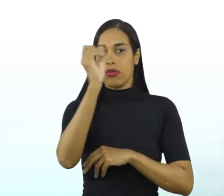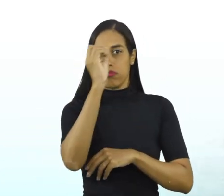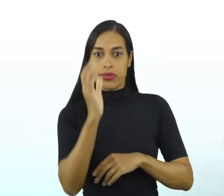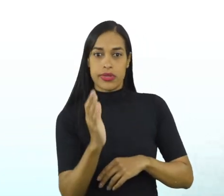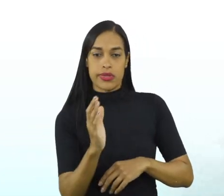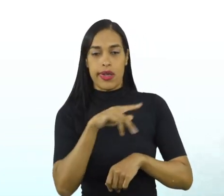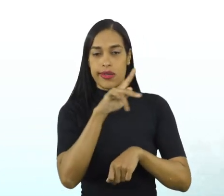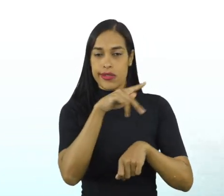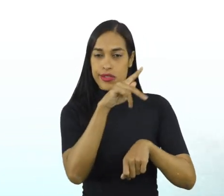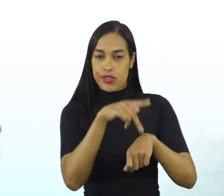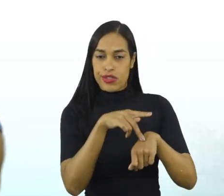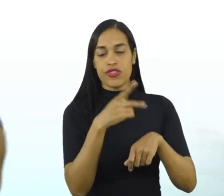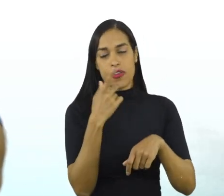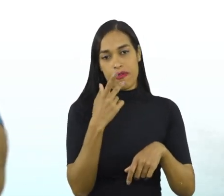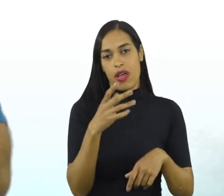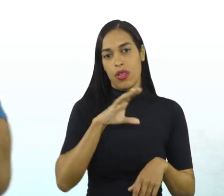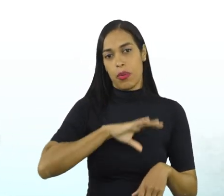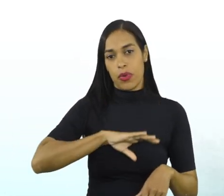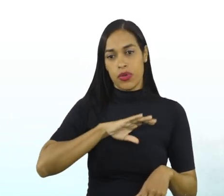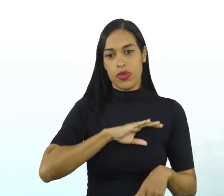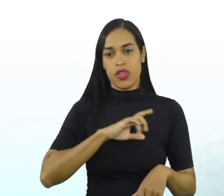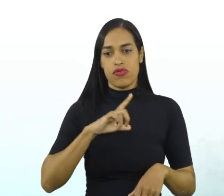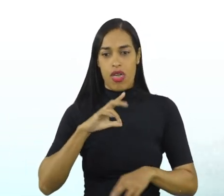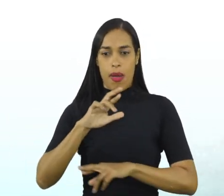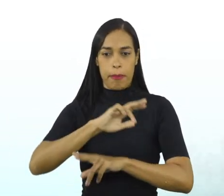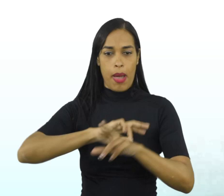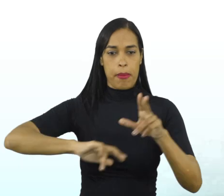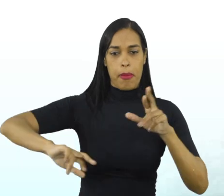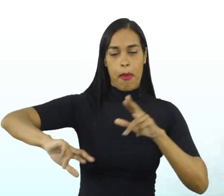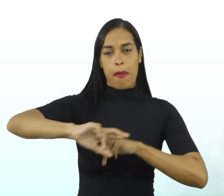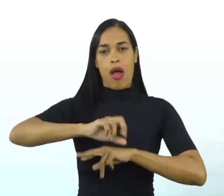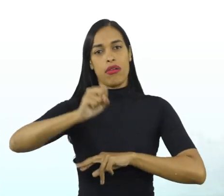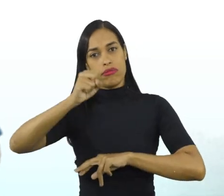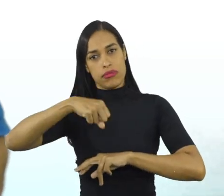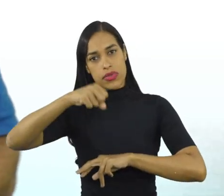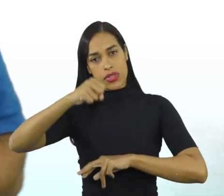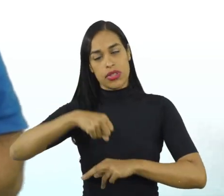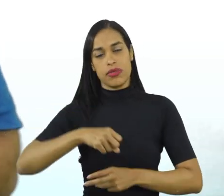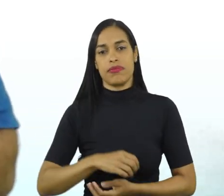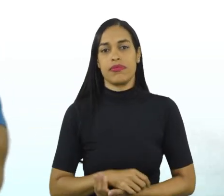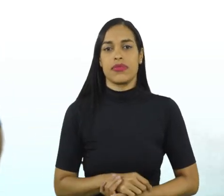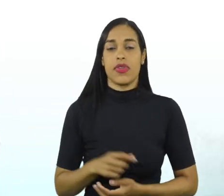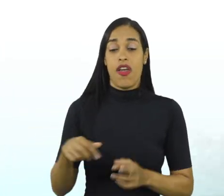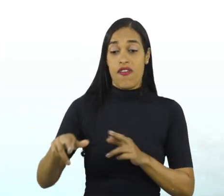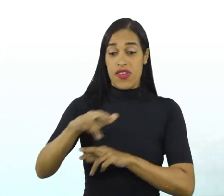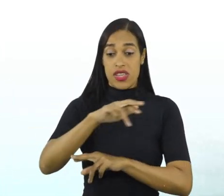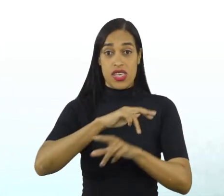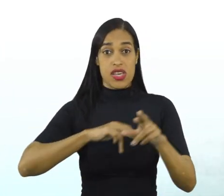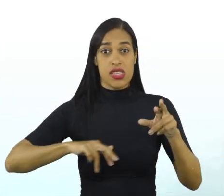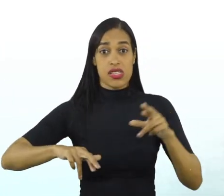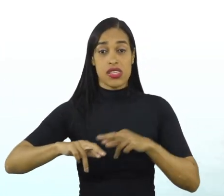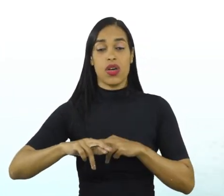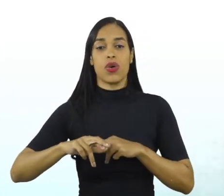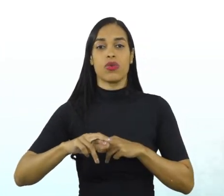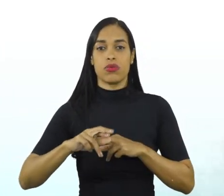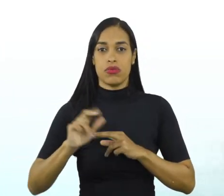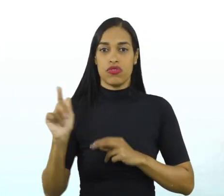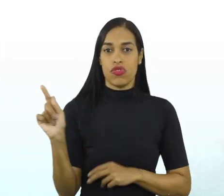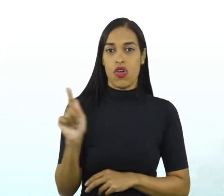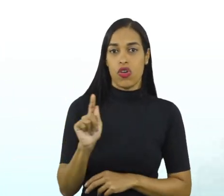que falam a língua portuguesa, sofrem essa variação, sim. Aí a variação é chamada de